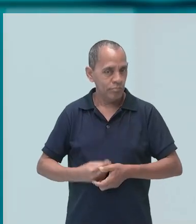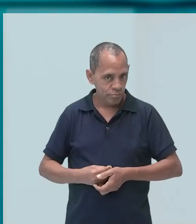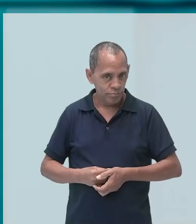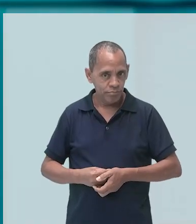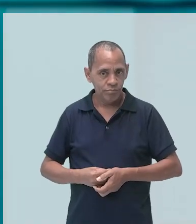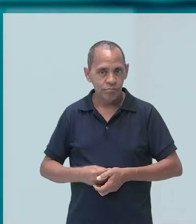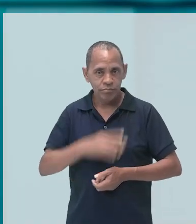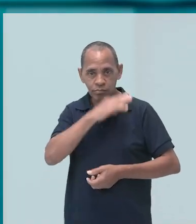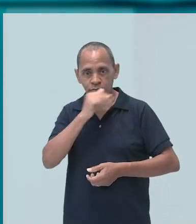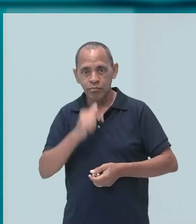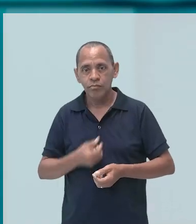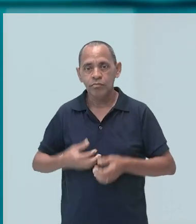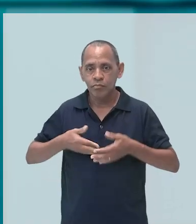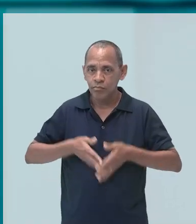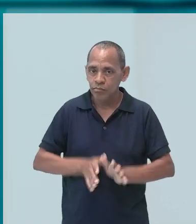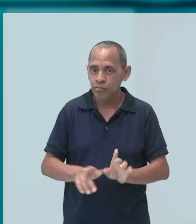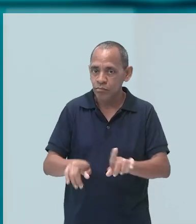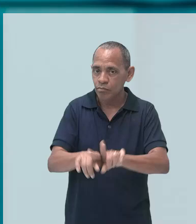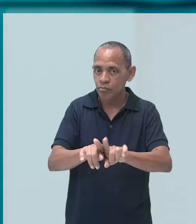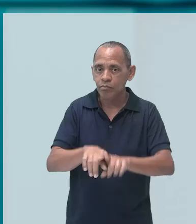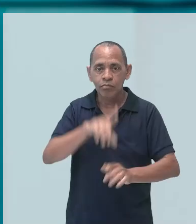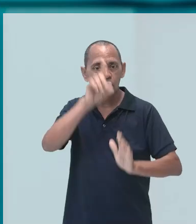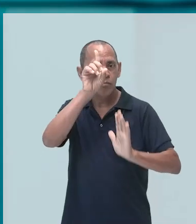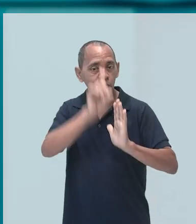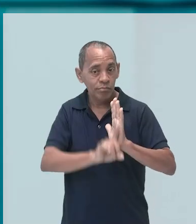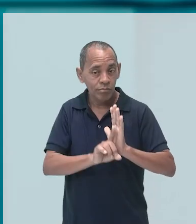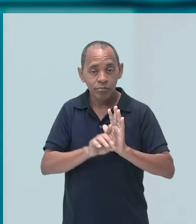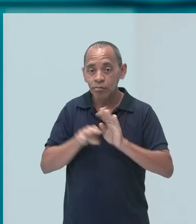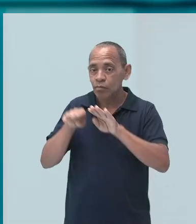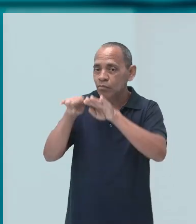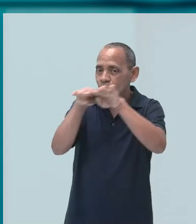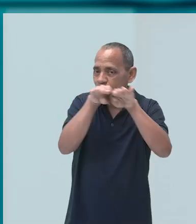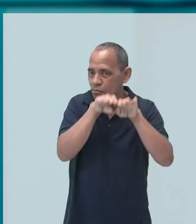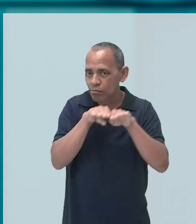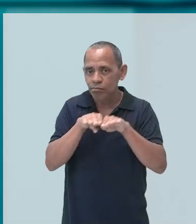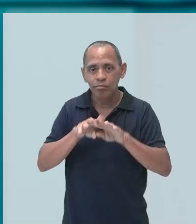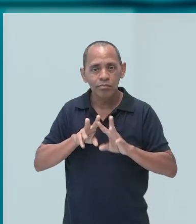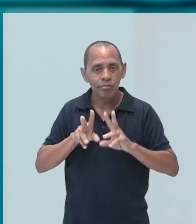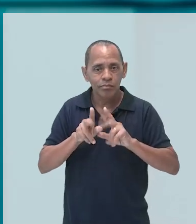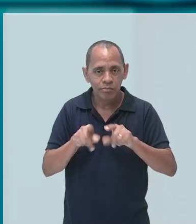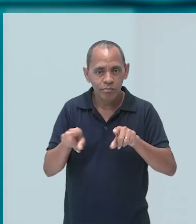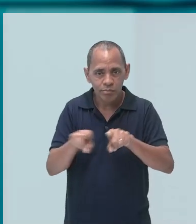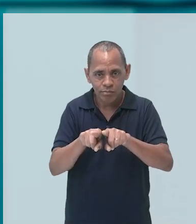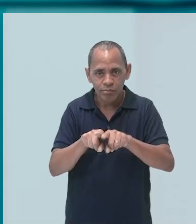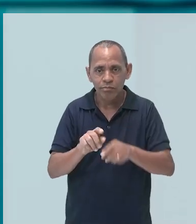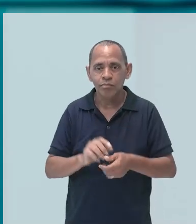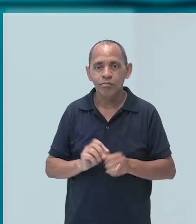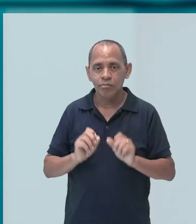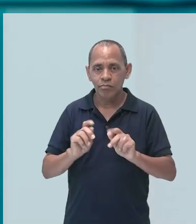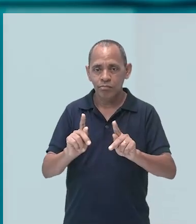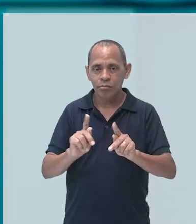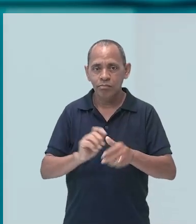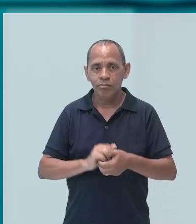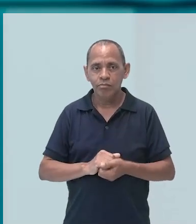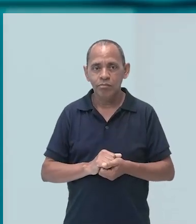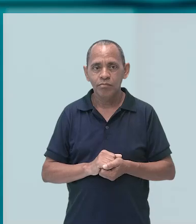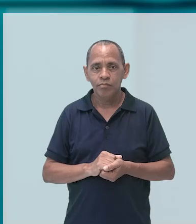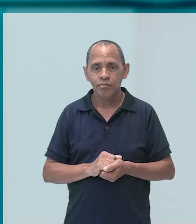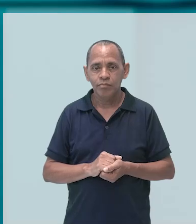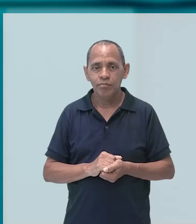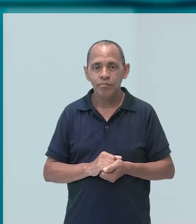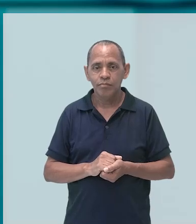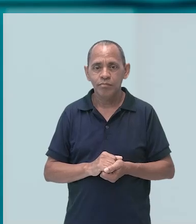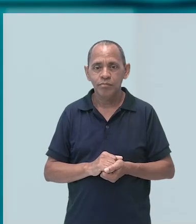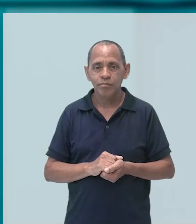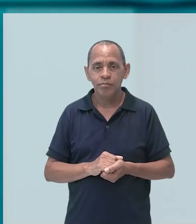esta criança nasceu. Esses direitos são igualmente aplicados a todos, ok, gente? Então, essa é a noção